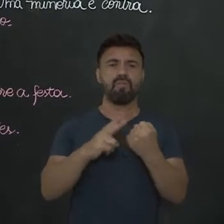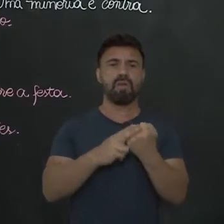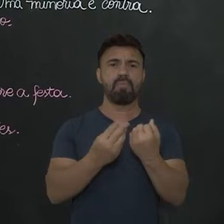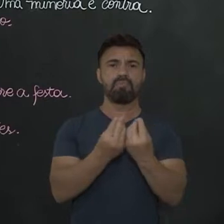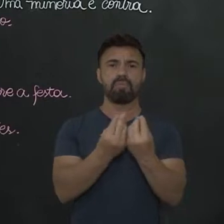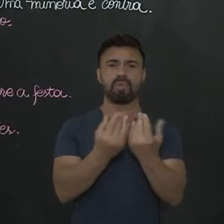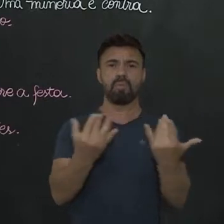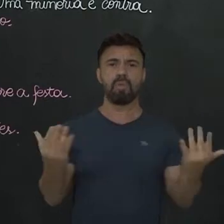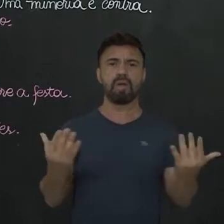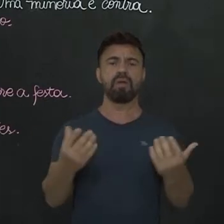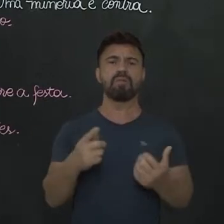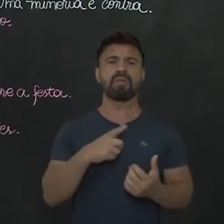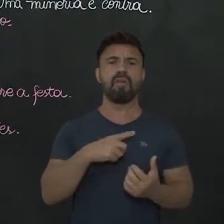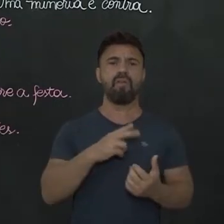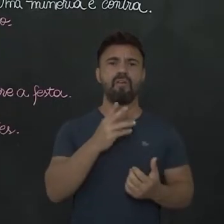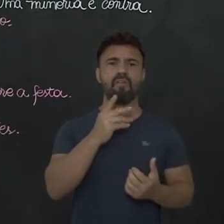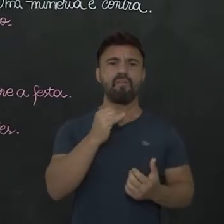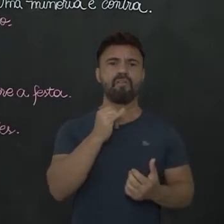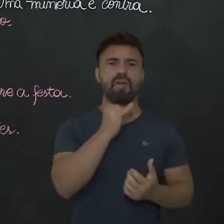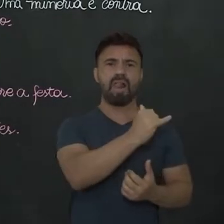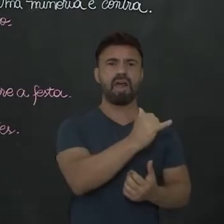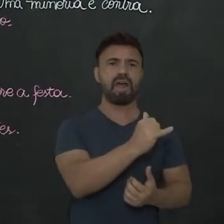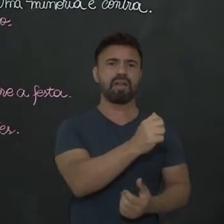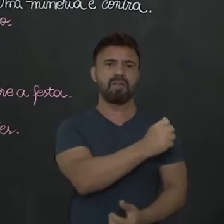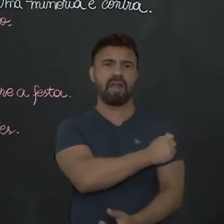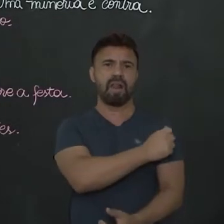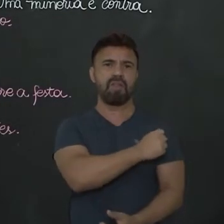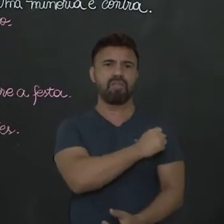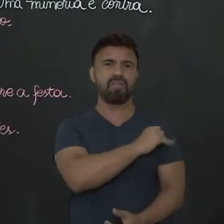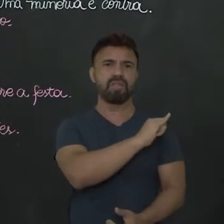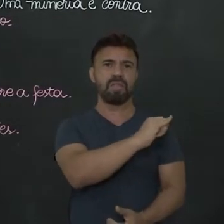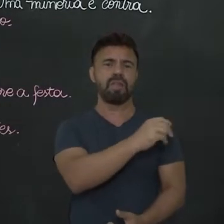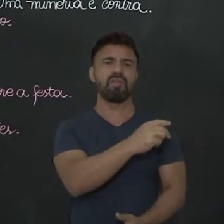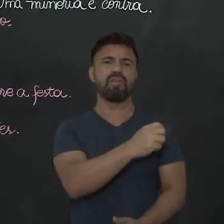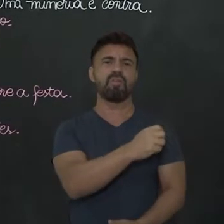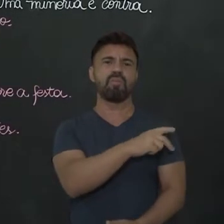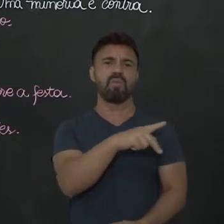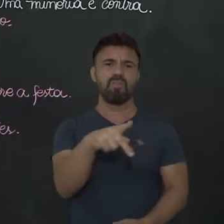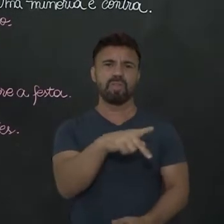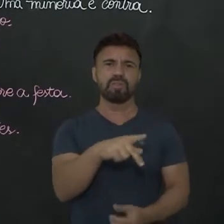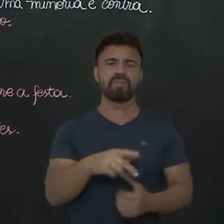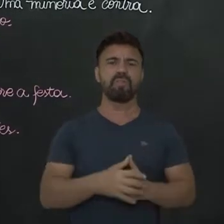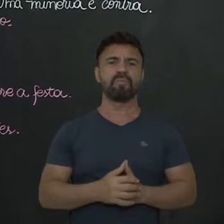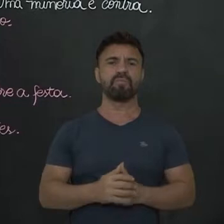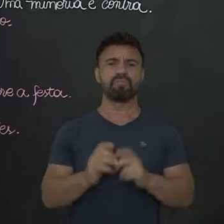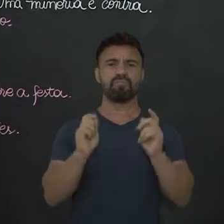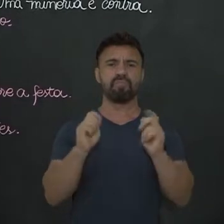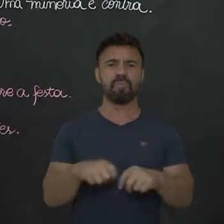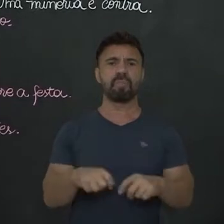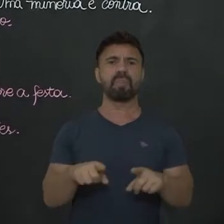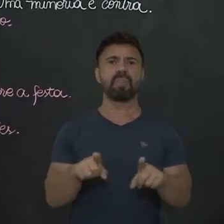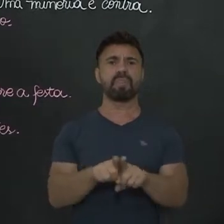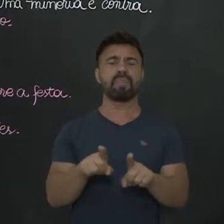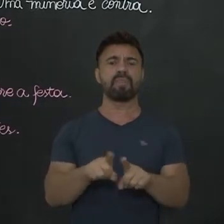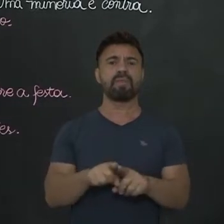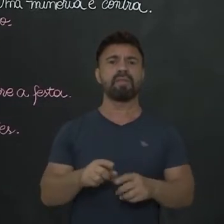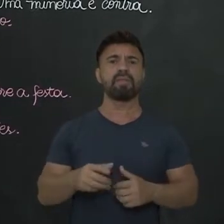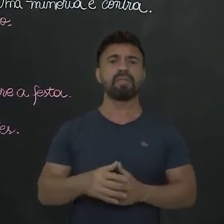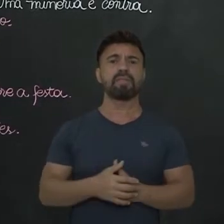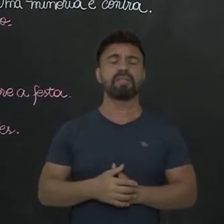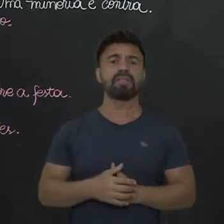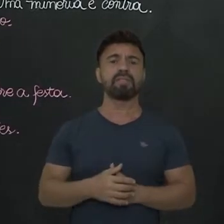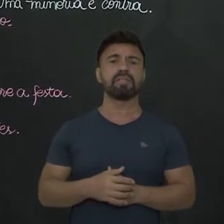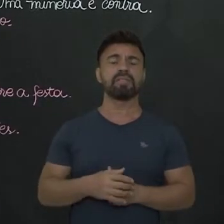no plural. Falaram a aluna e o professor. Outra construção possível é concordar com o elemento mais